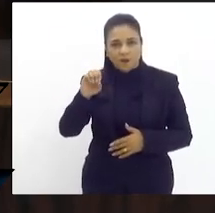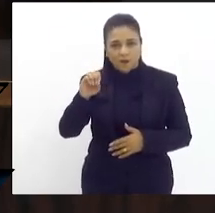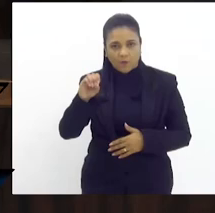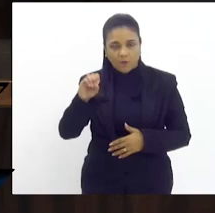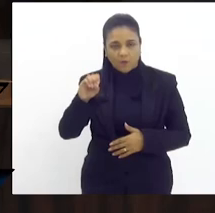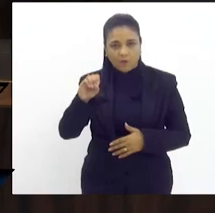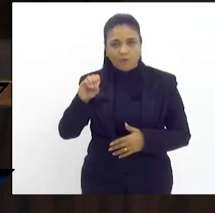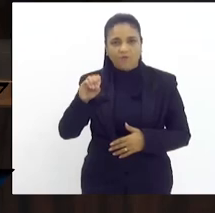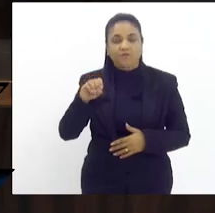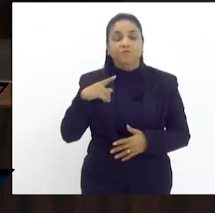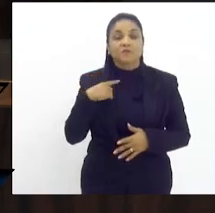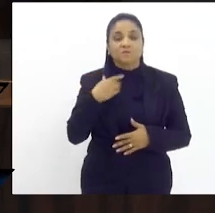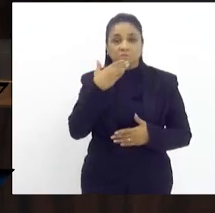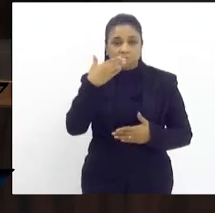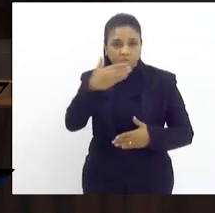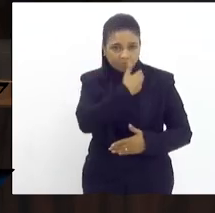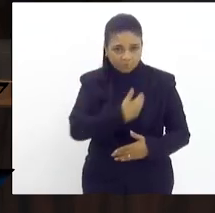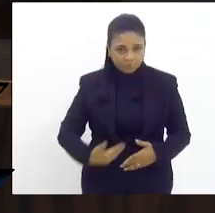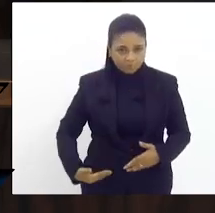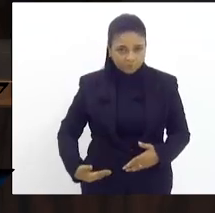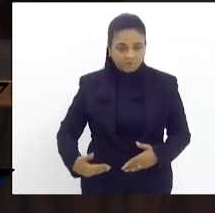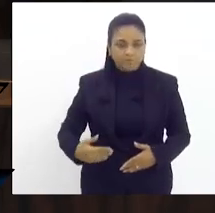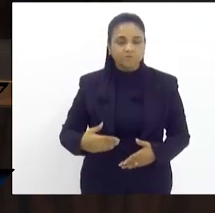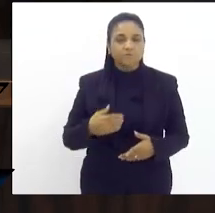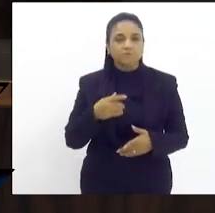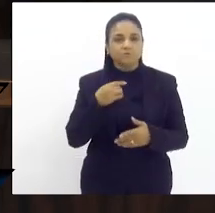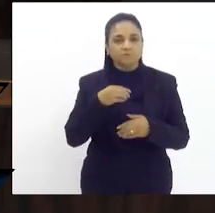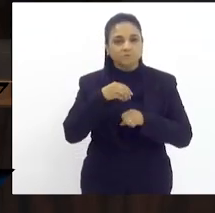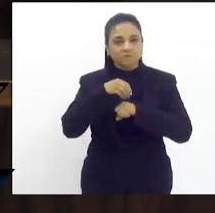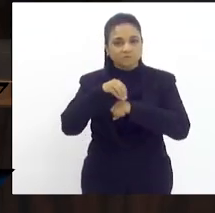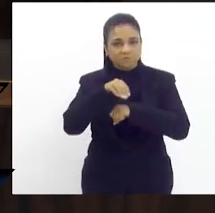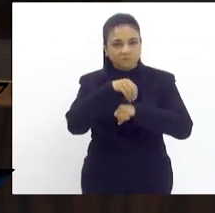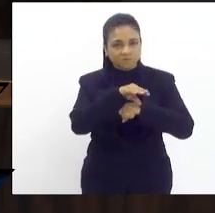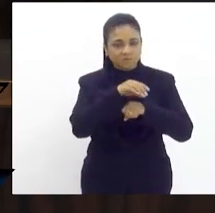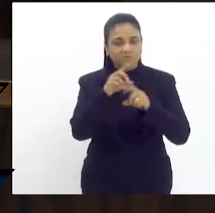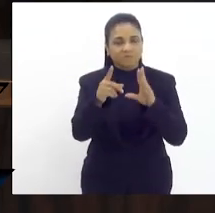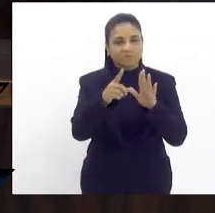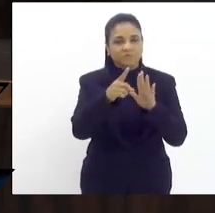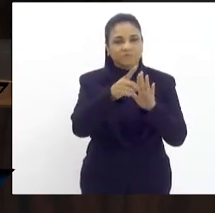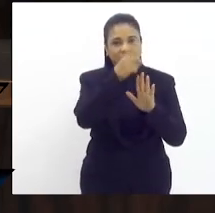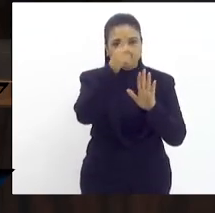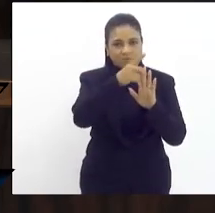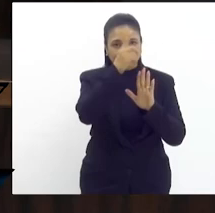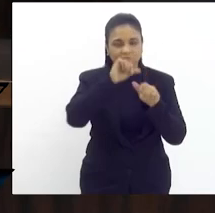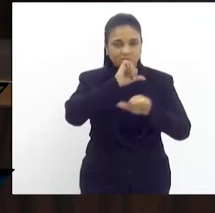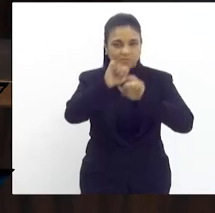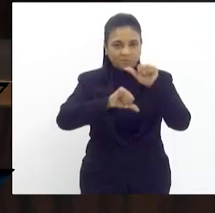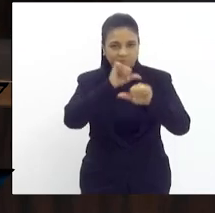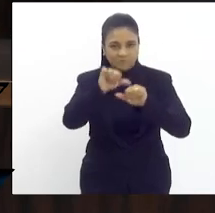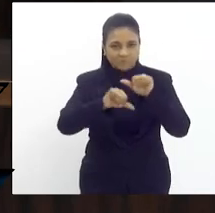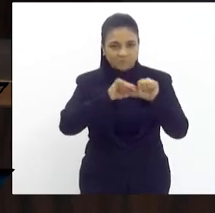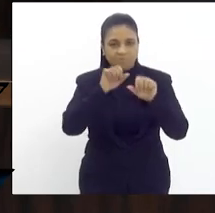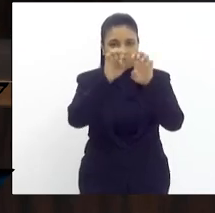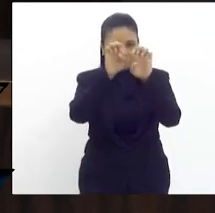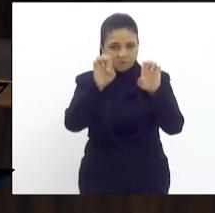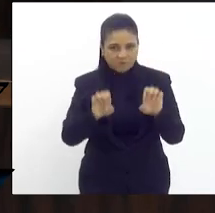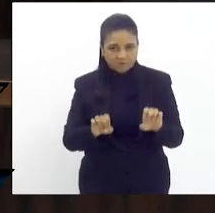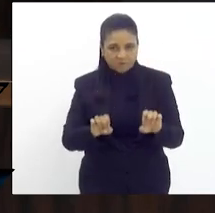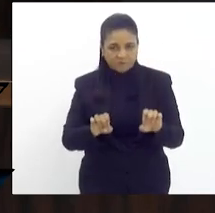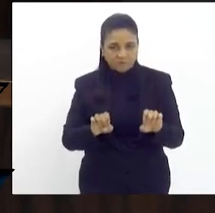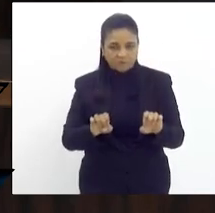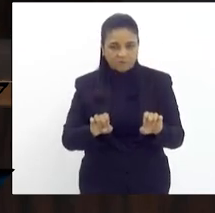governador do Estado do Rio de Janeiro a indicação do Decreto dispondo sobre alteração da estrutura